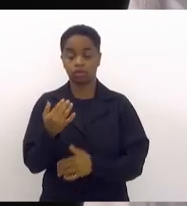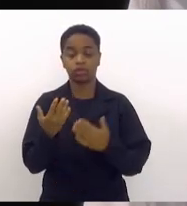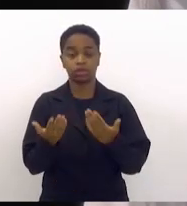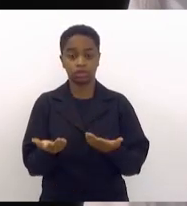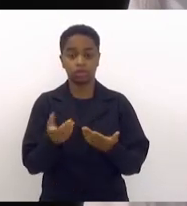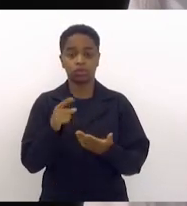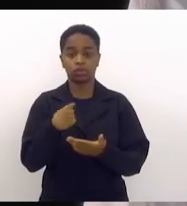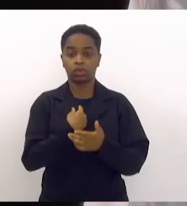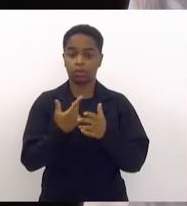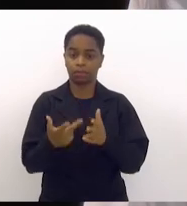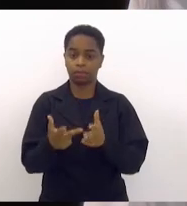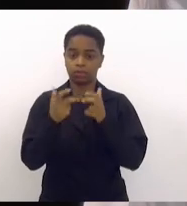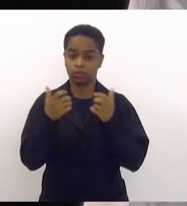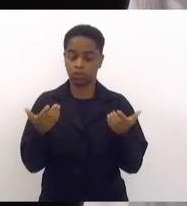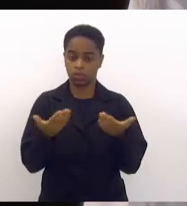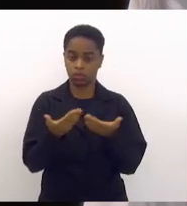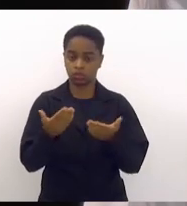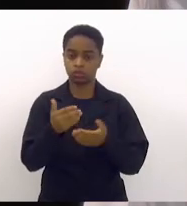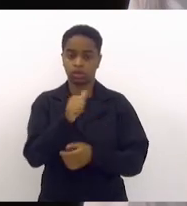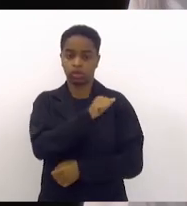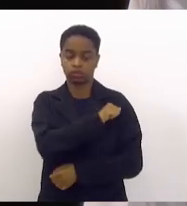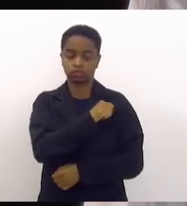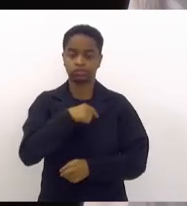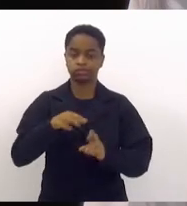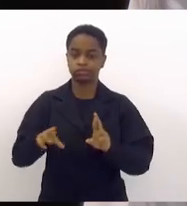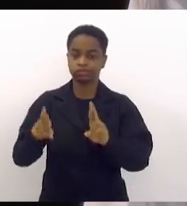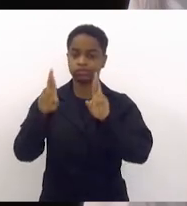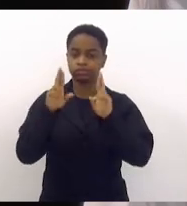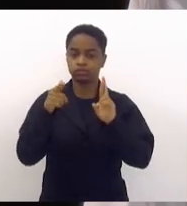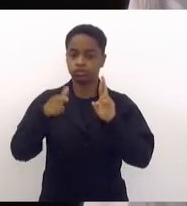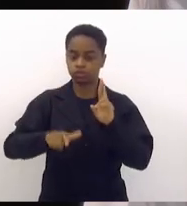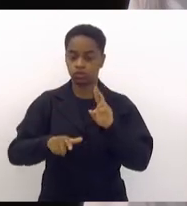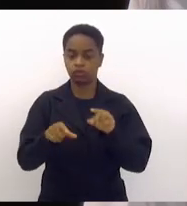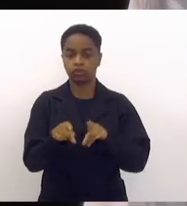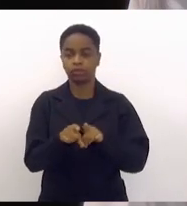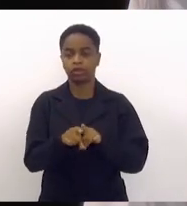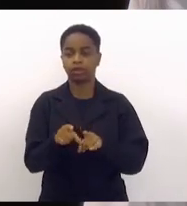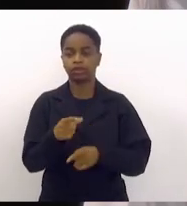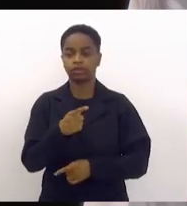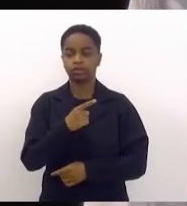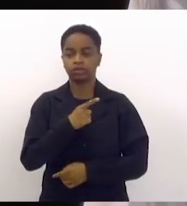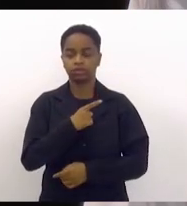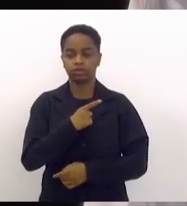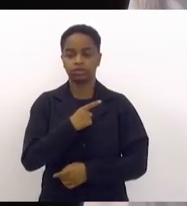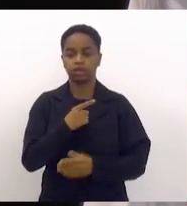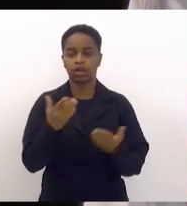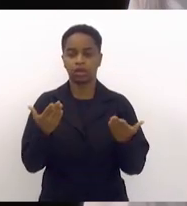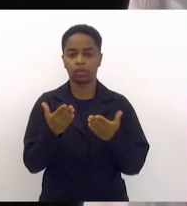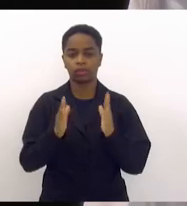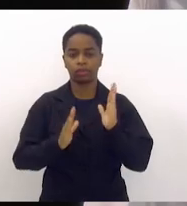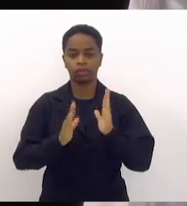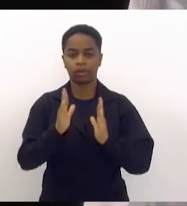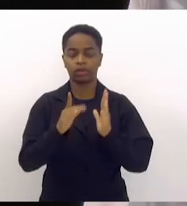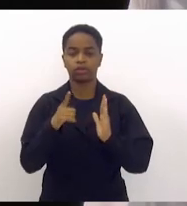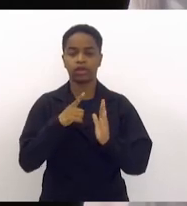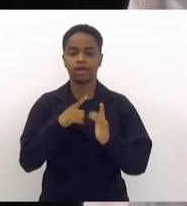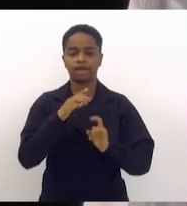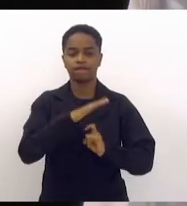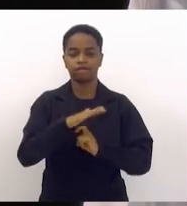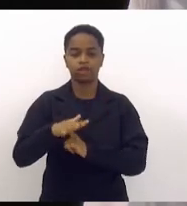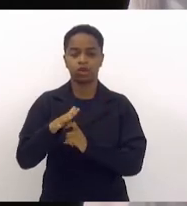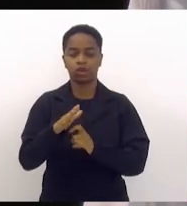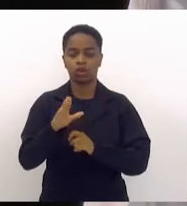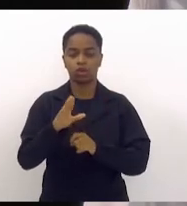hoje nos estudantes de novo Eh e a gente teve né Zé Maria esses dias lá na feira de oportunidades de